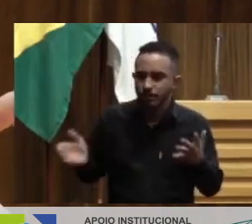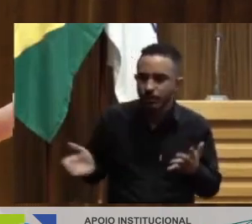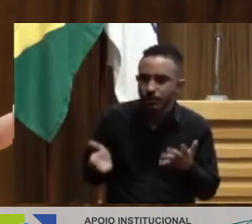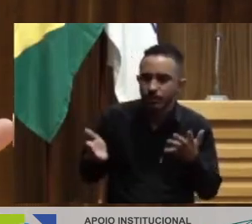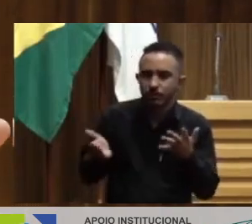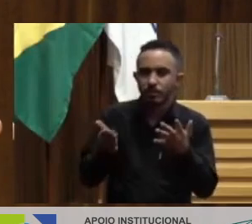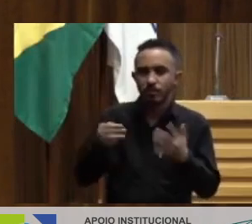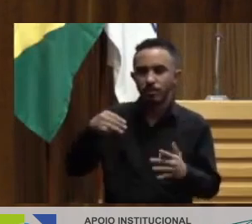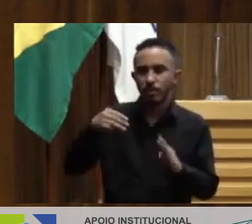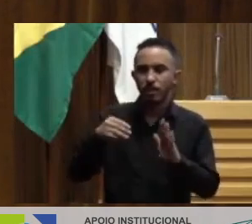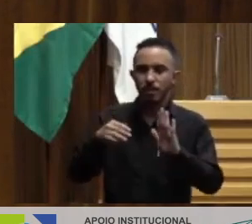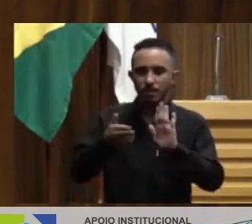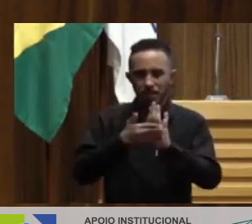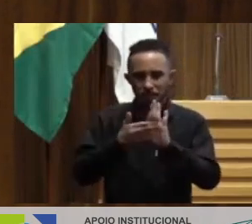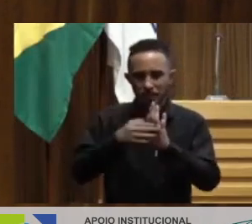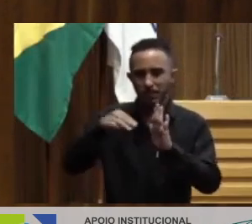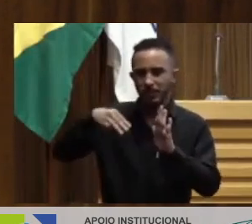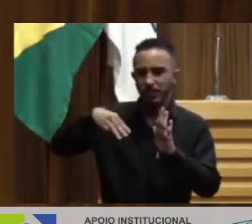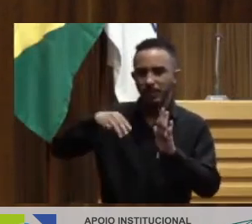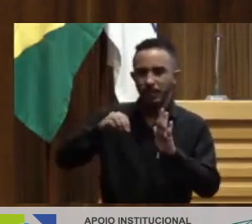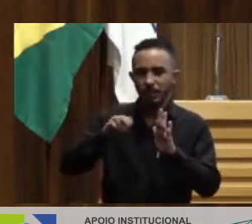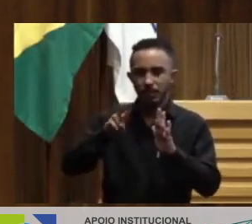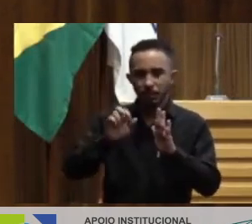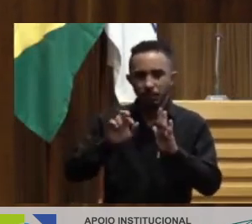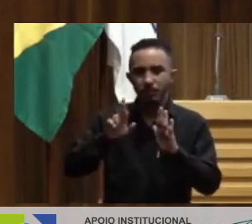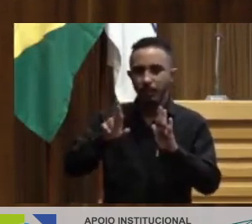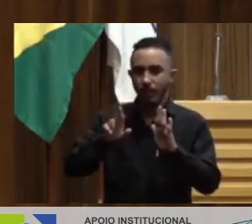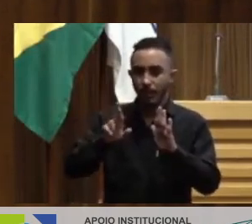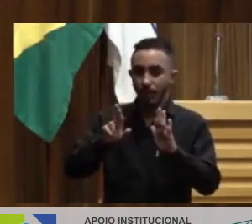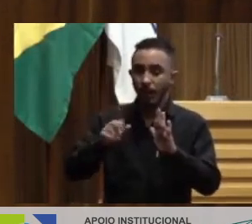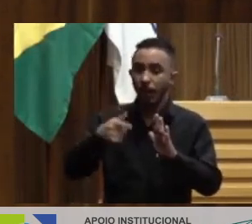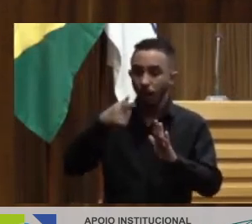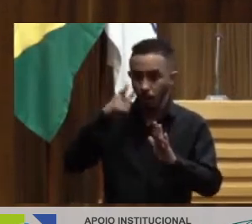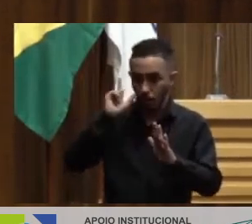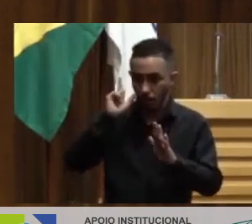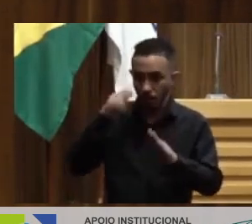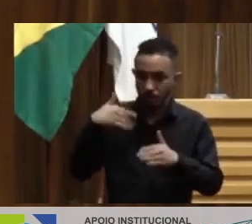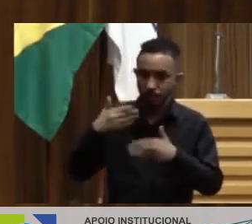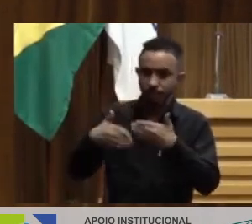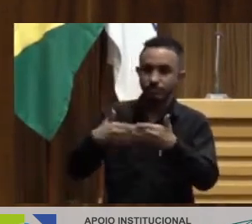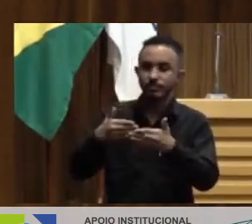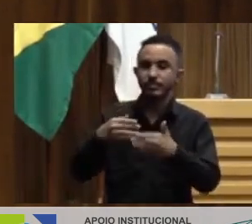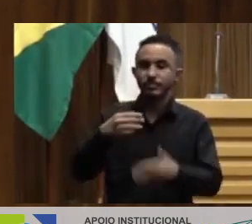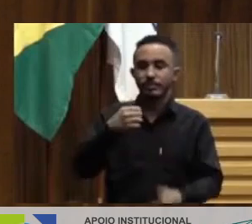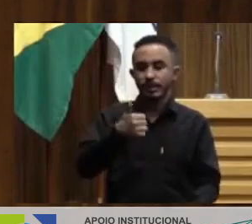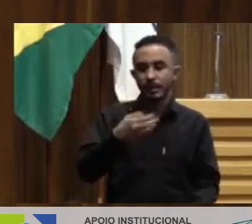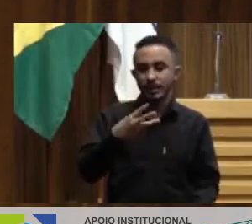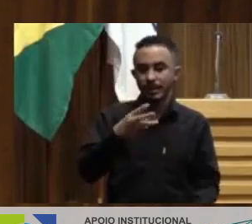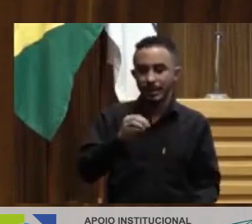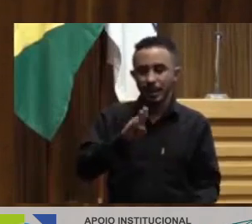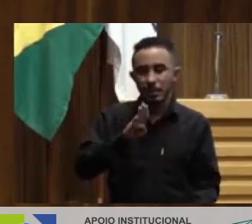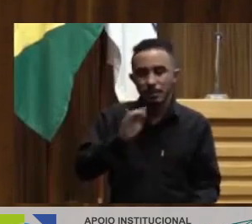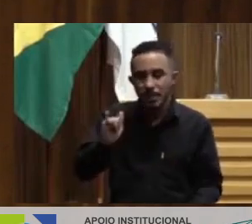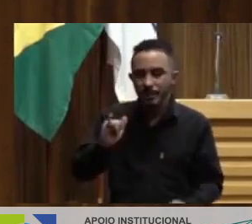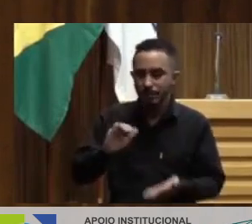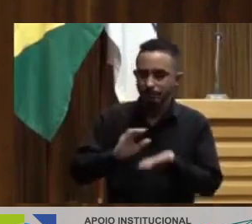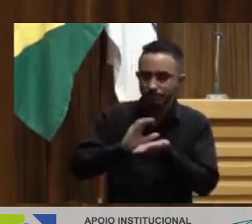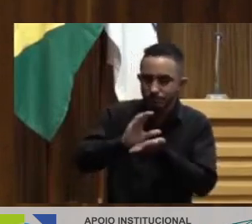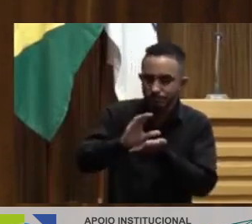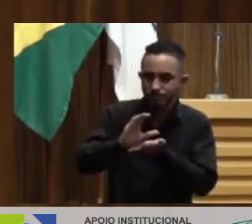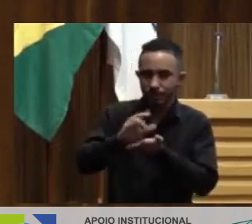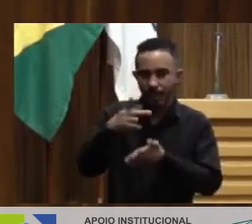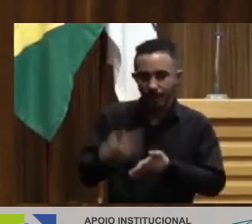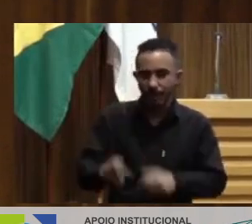mover, resultado, até ontem, 130 bilhões de investimentos anunciados no